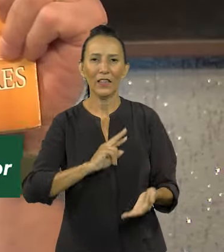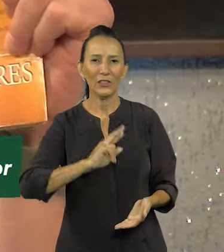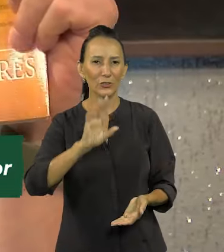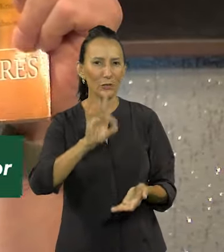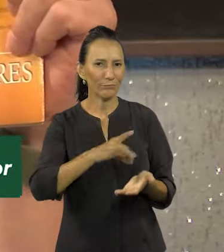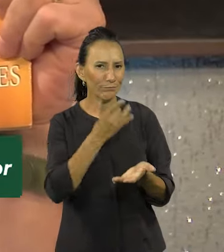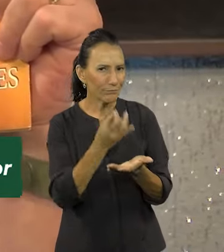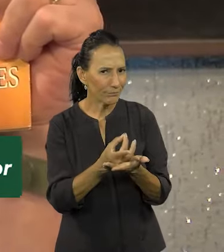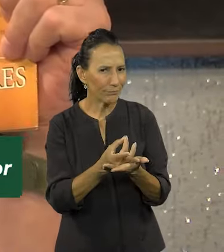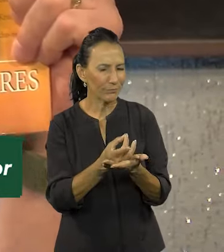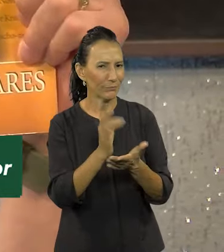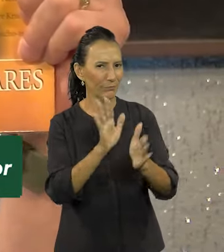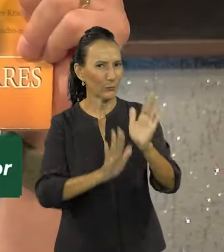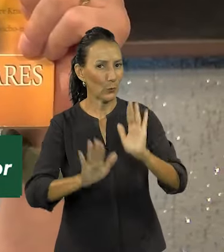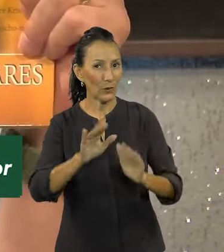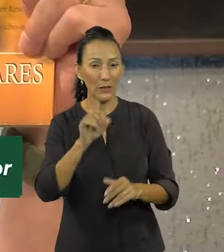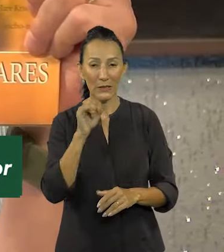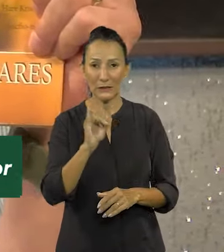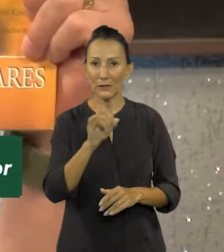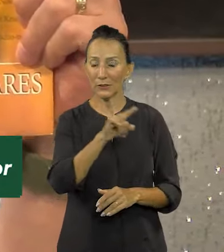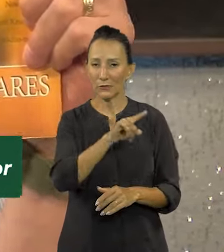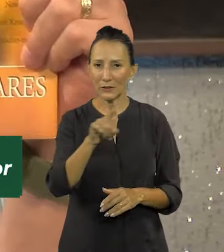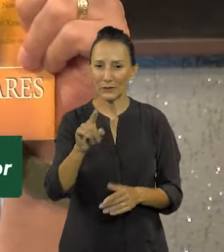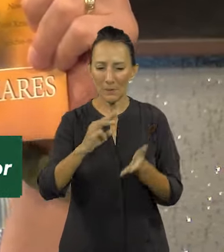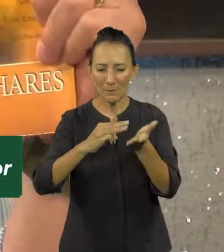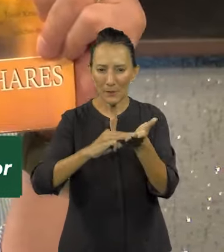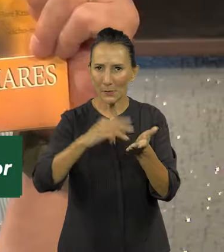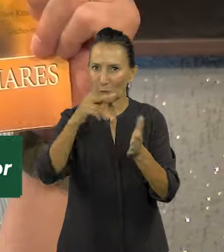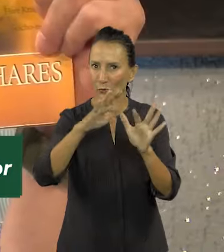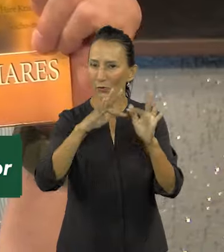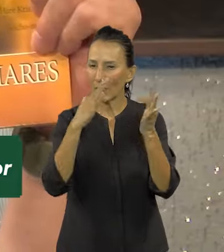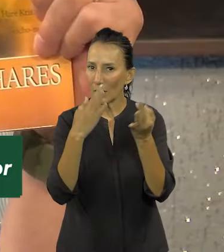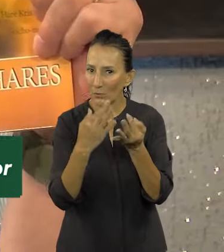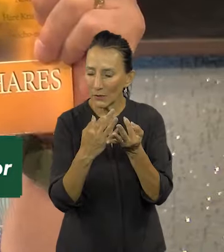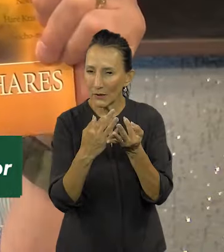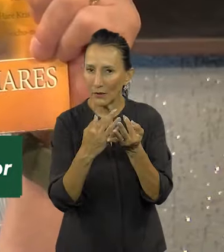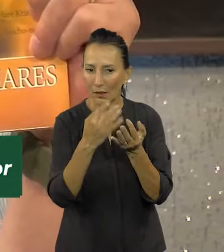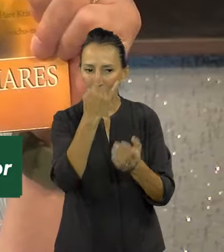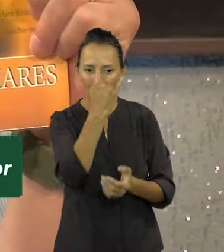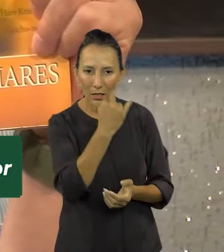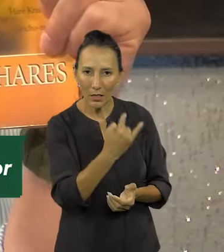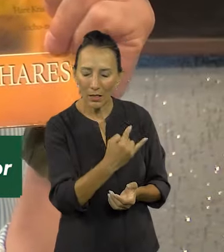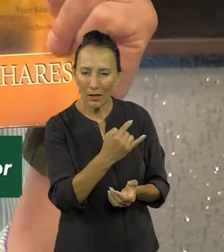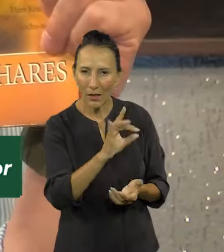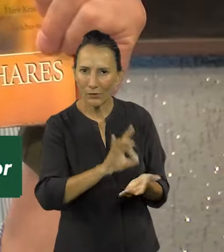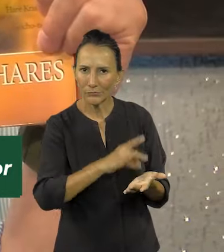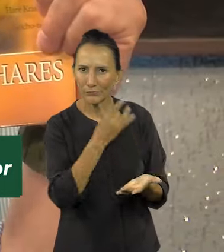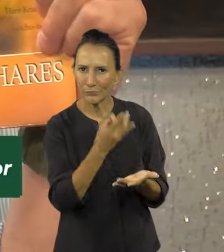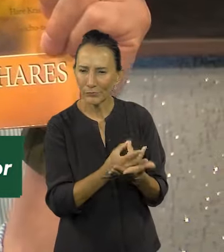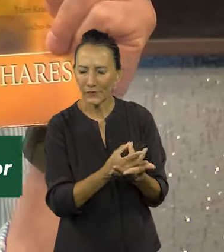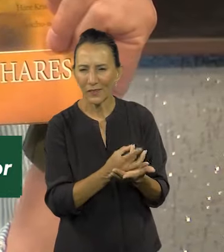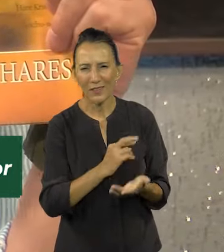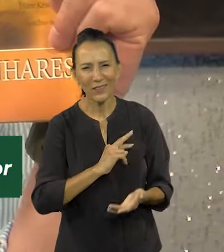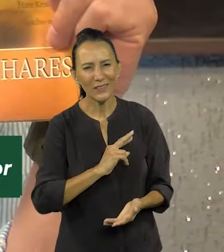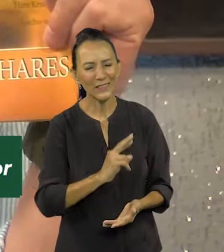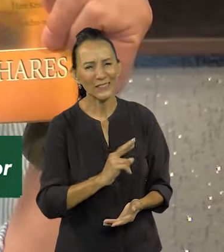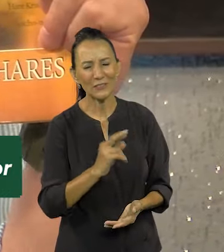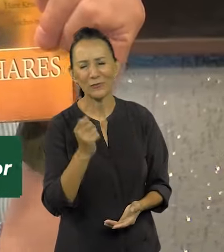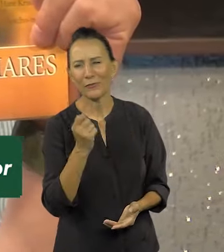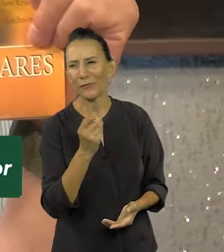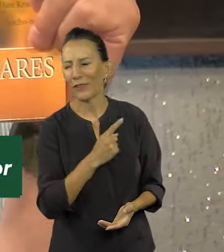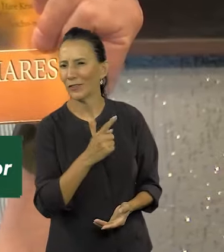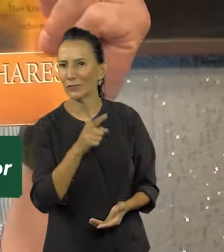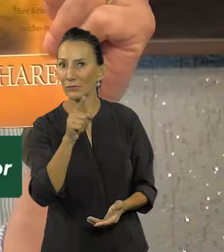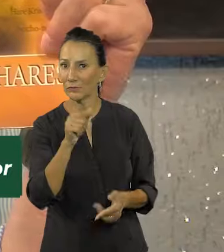você tome cuidado se você perder um ente da sua família para uma seita herética você vai ter problemas problemas